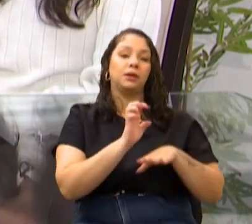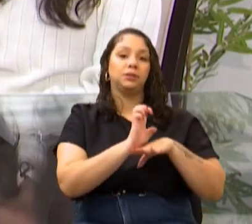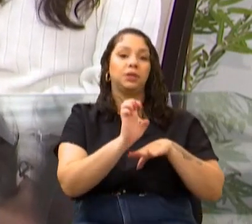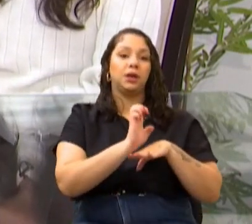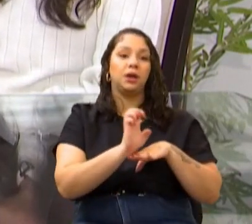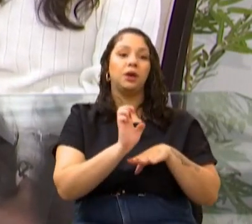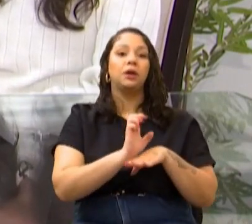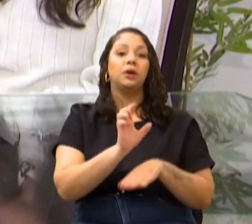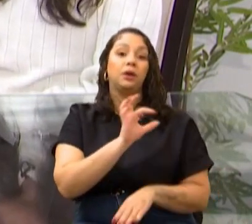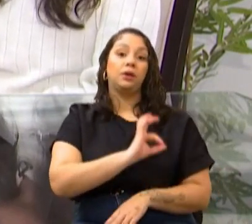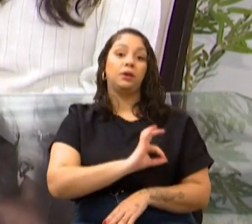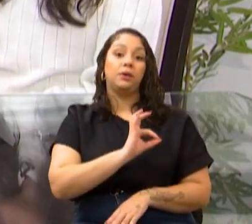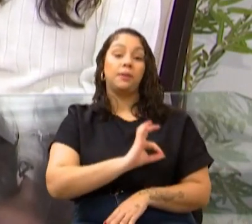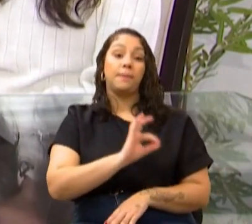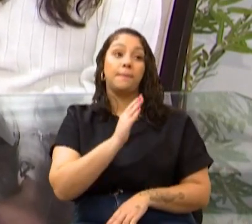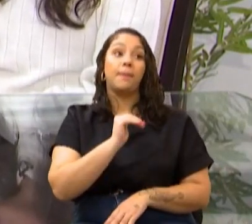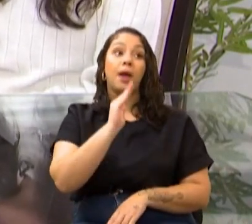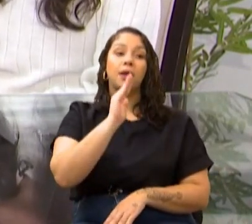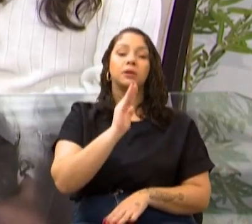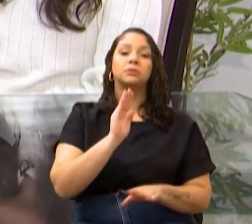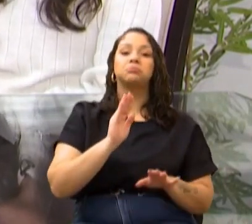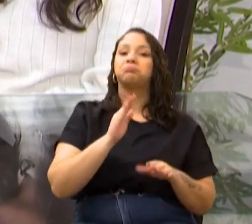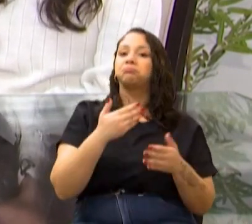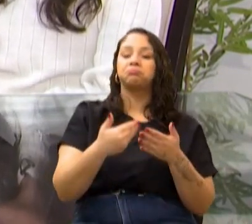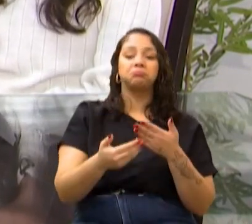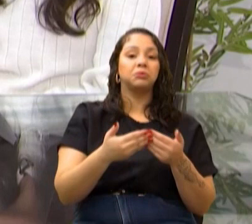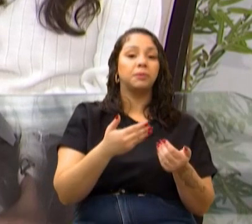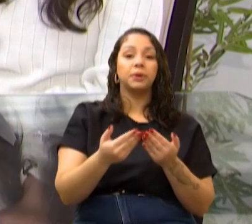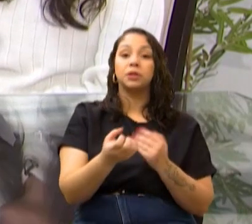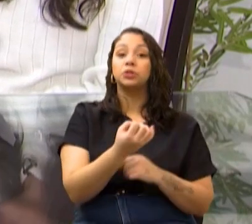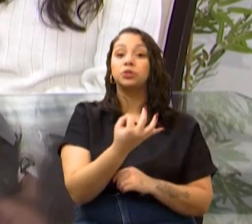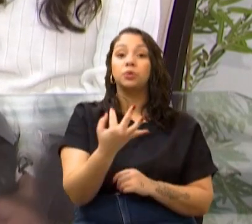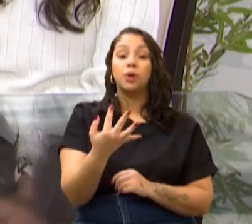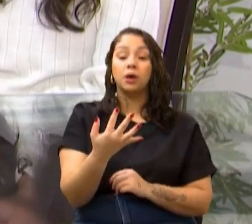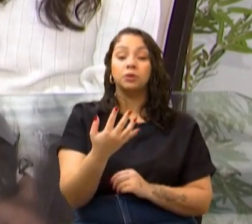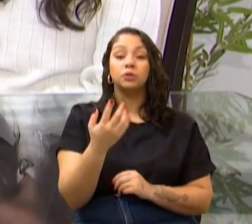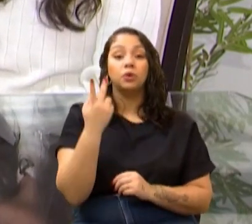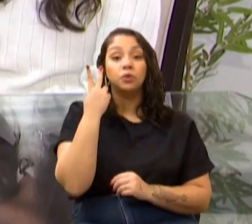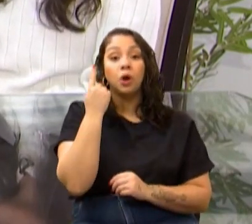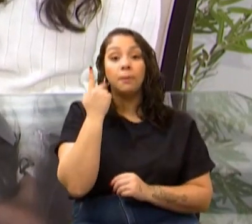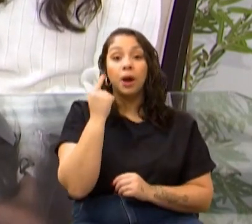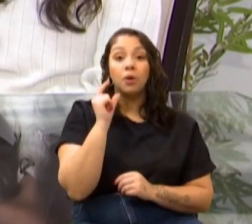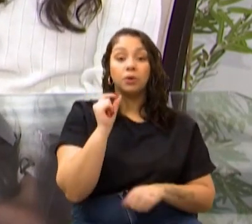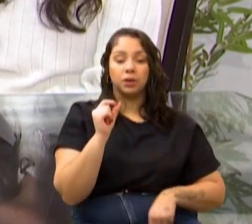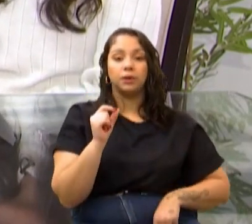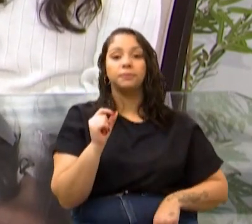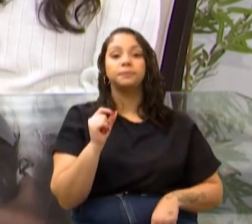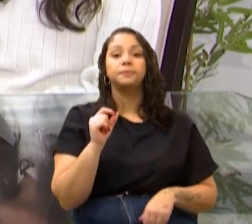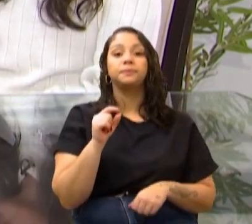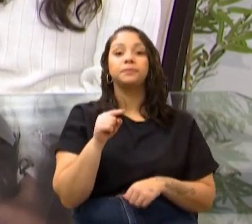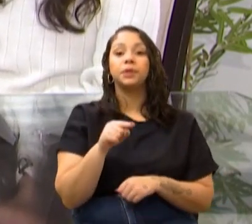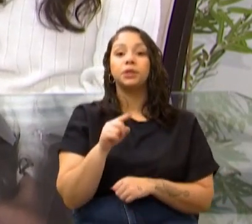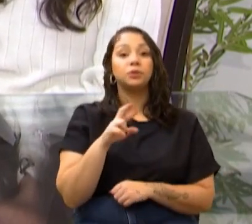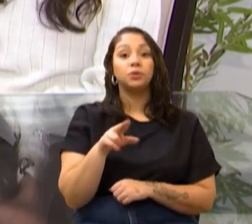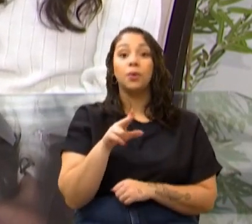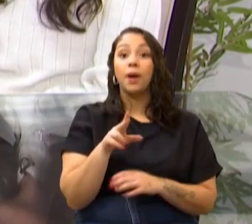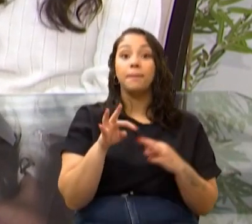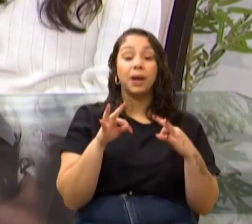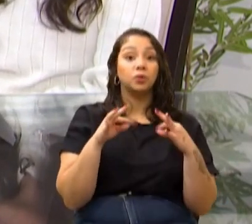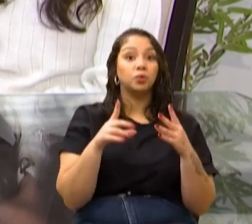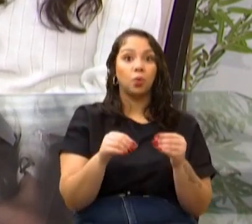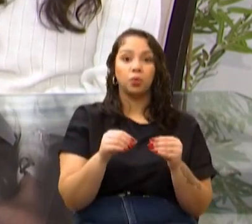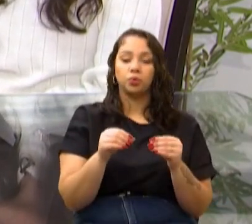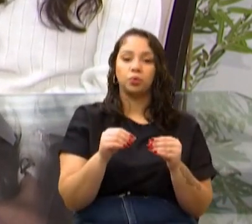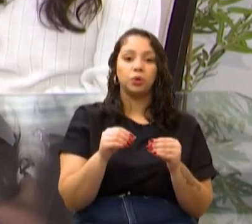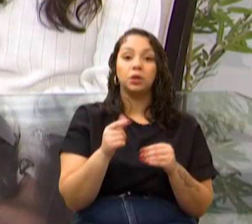Existem estágios que eventualmente remunerem um pouco melhor, mas independentemente disso, normalmente, e isso